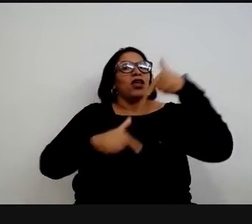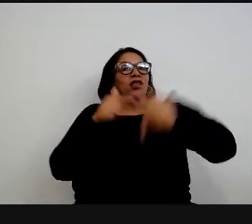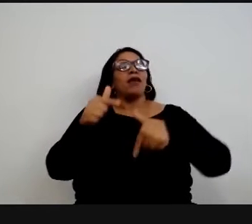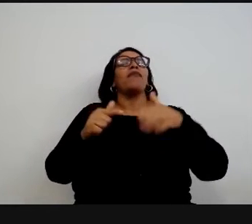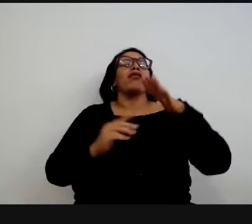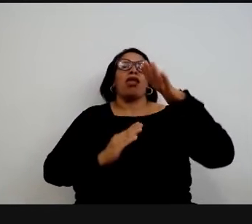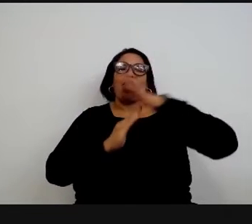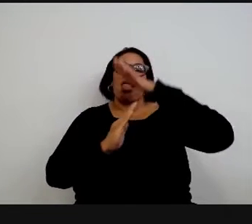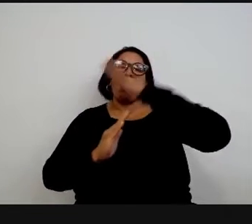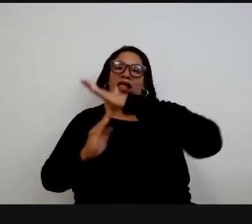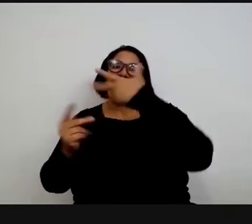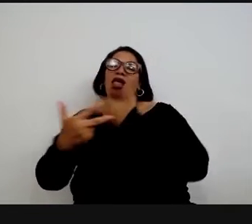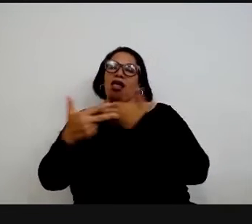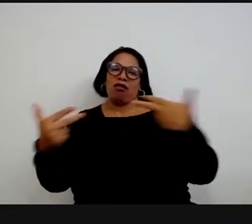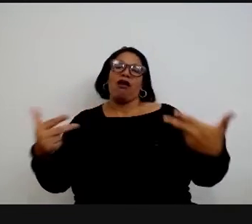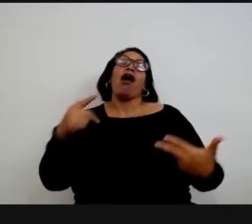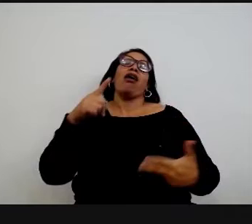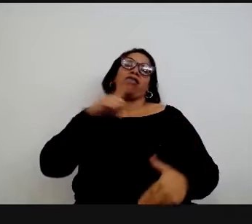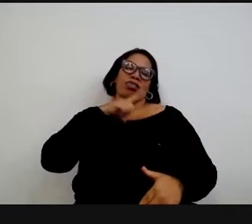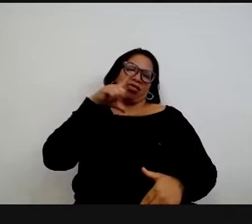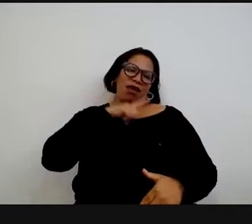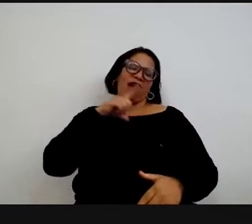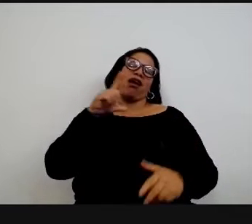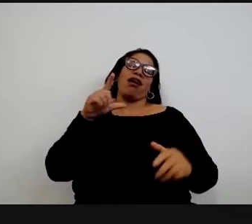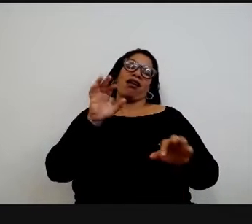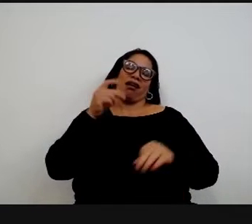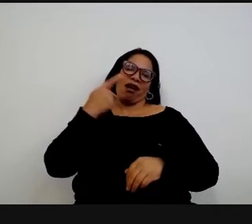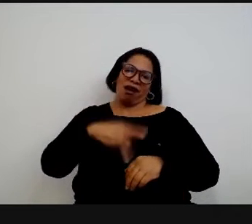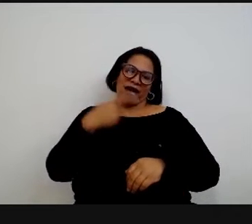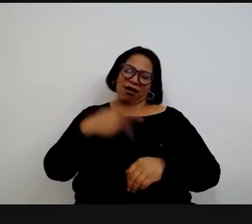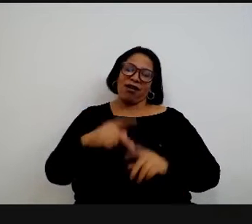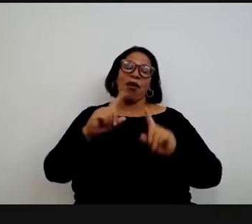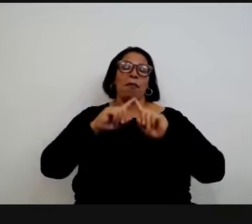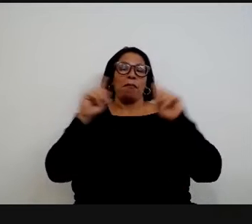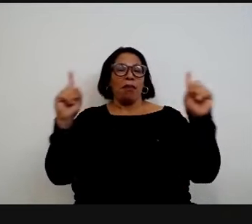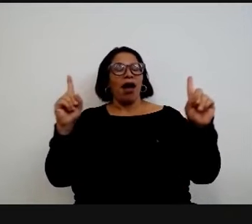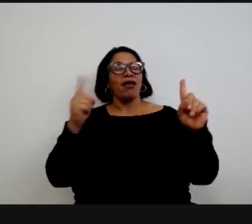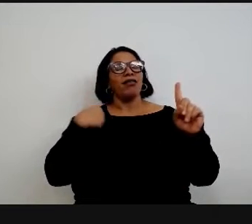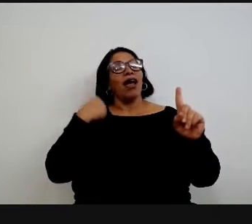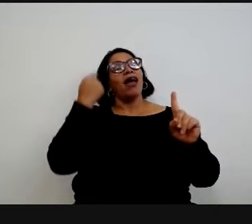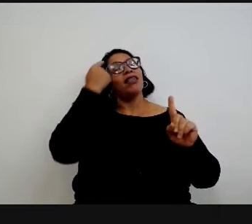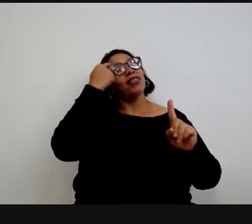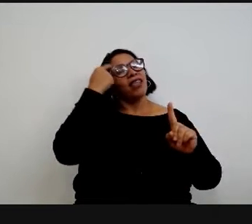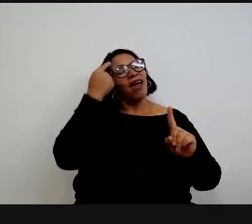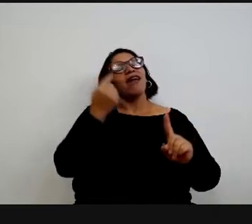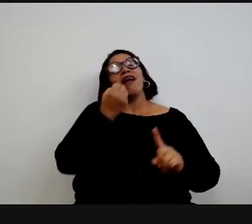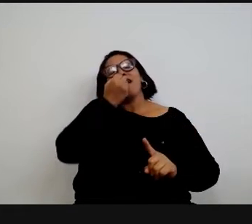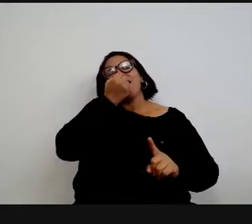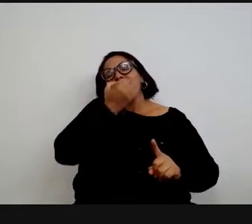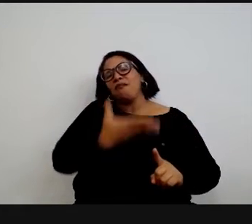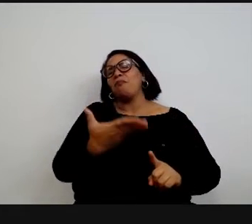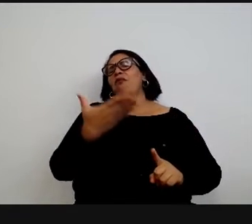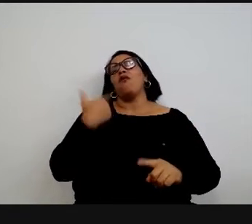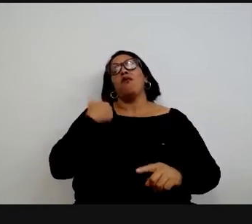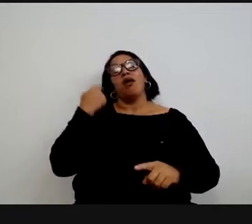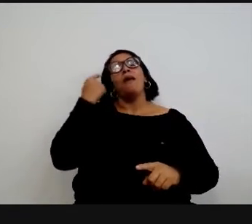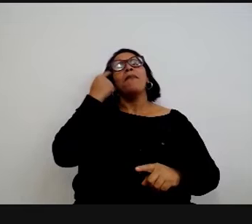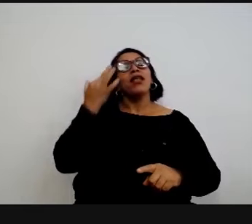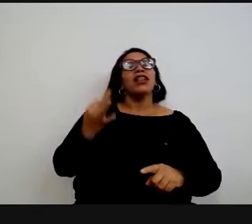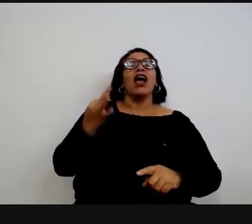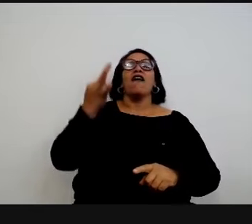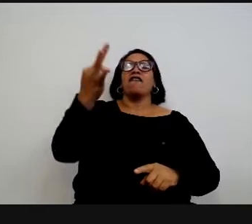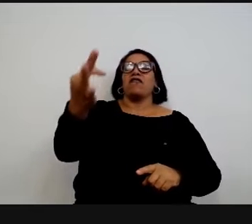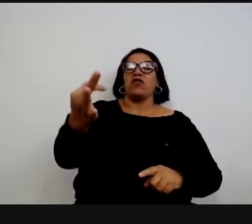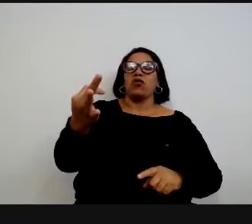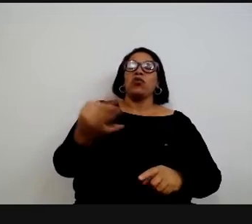limitações que nós temos em nossas estruturas, mas a ideia é sempre válida e, quem sabe, aguardar